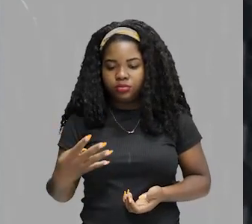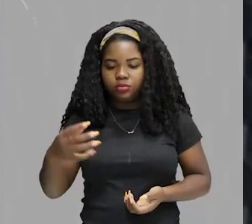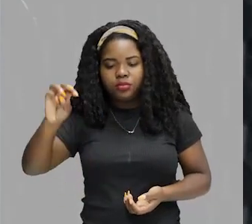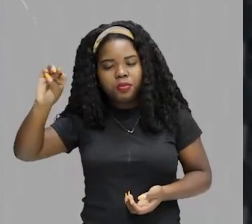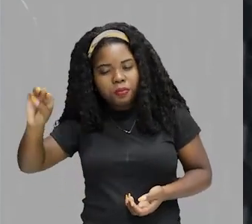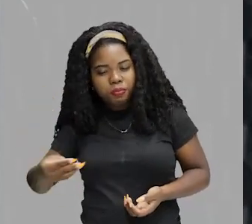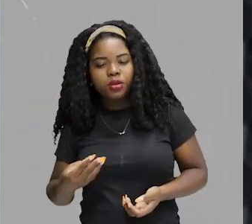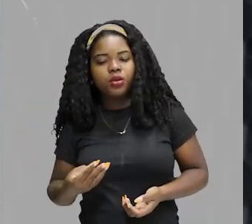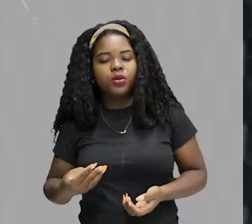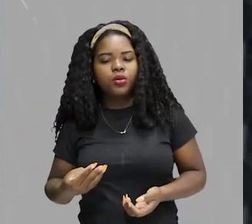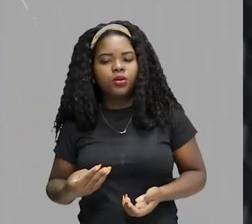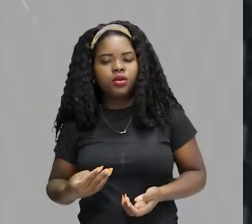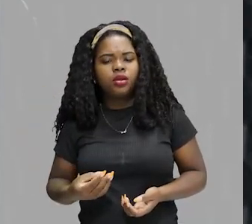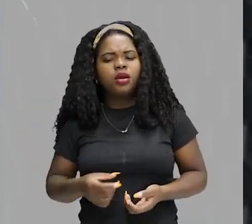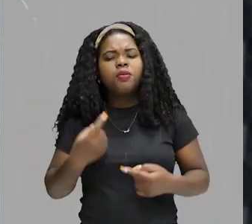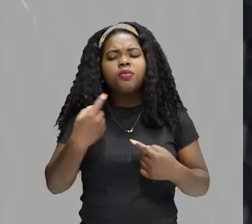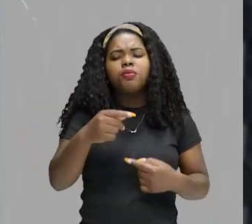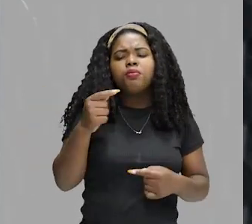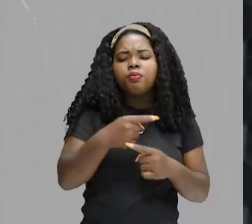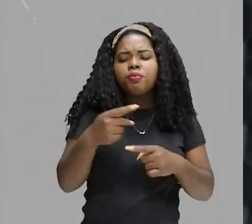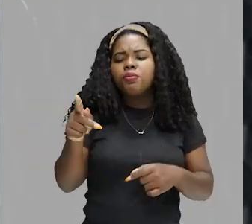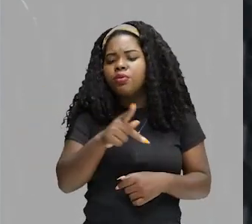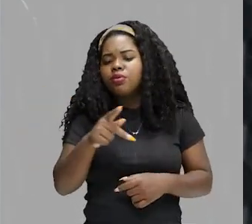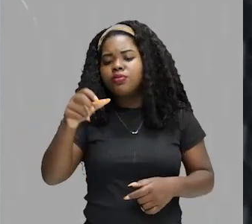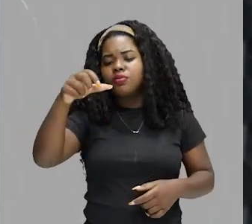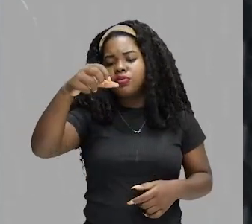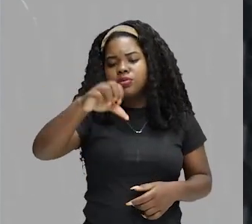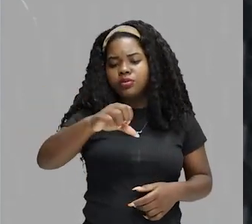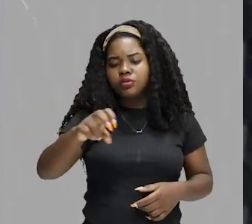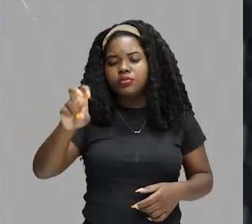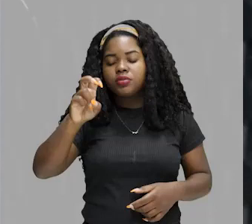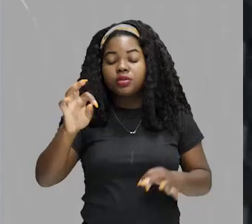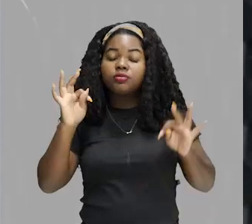O professor só falou 95,5, esses aqui são os ganhos